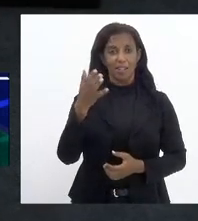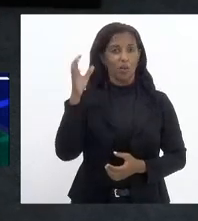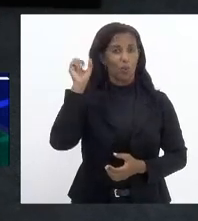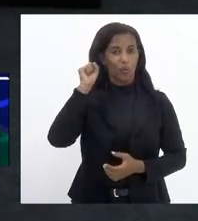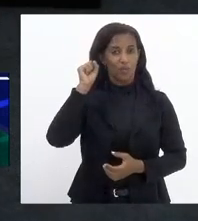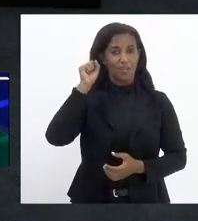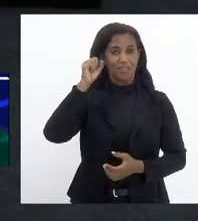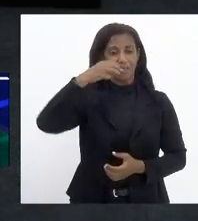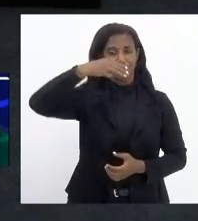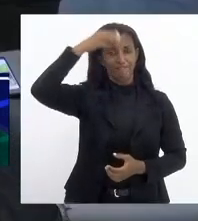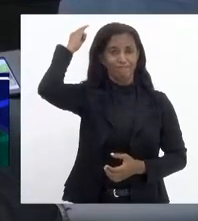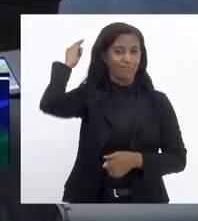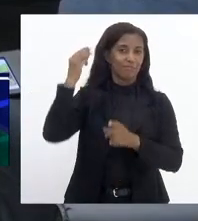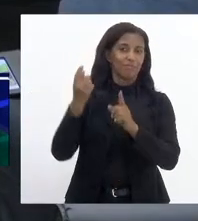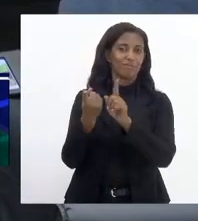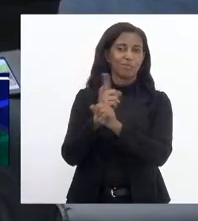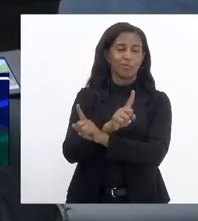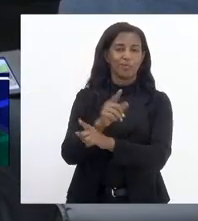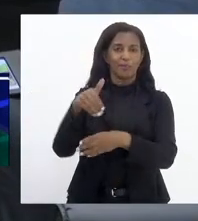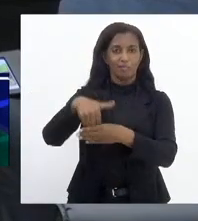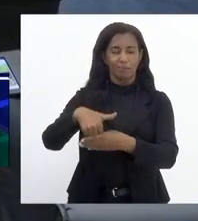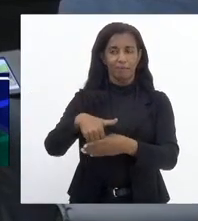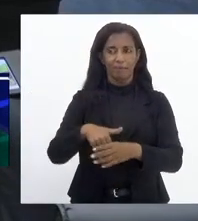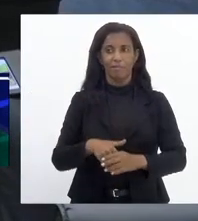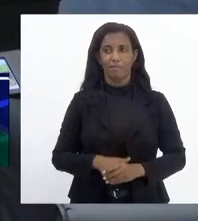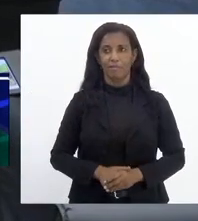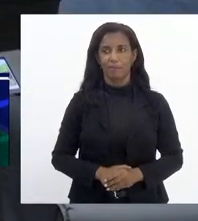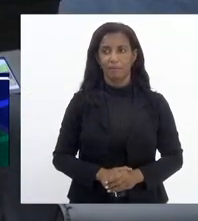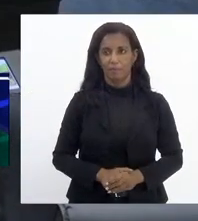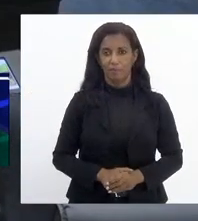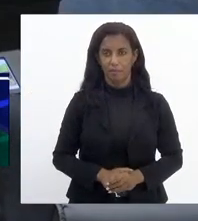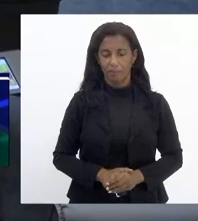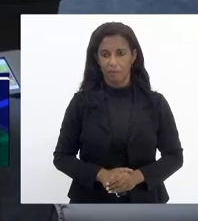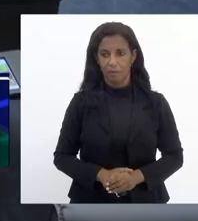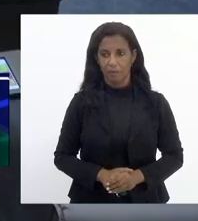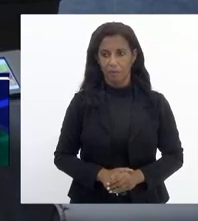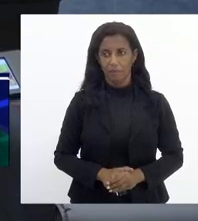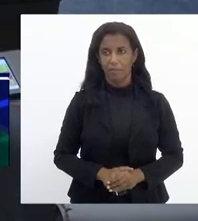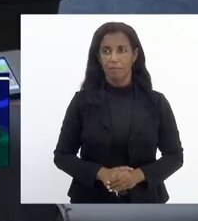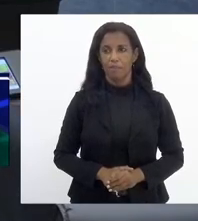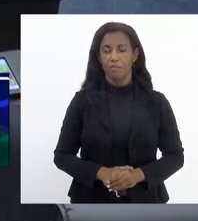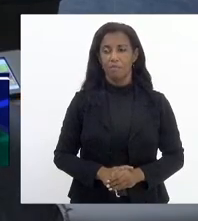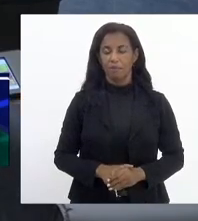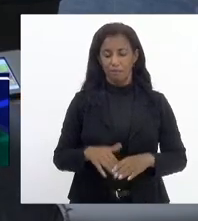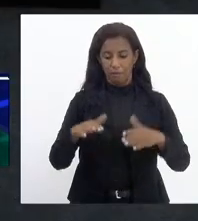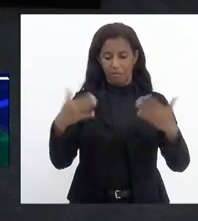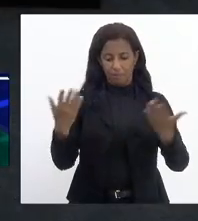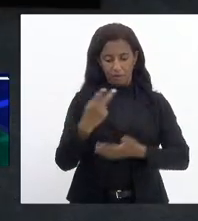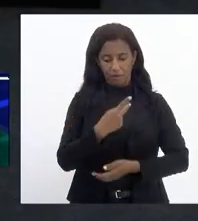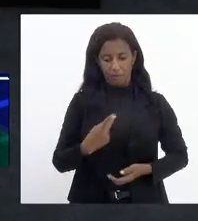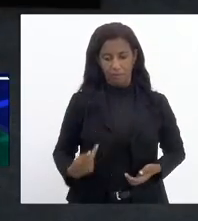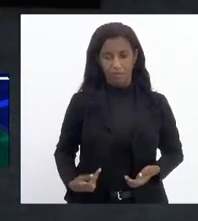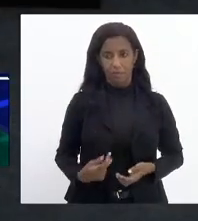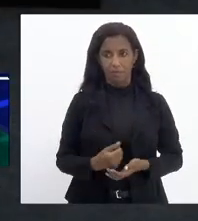divergente. Por favor, Luiz. Senhor presidente,